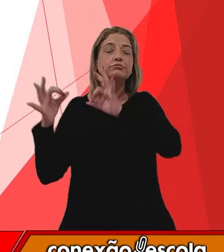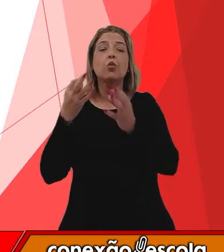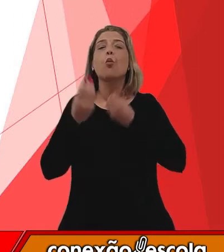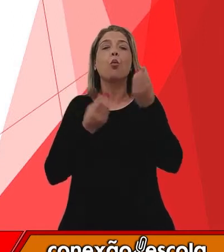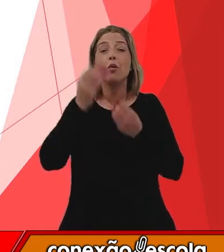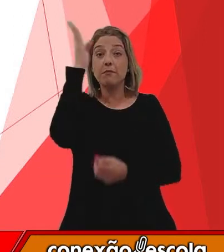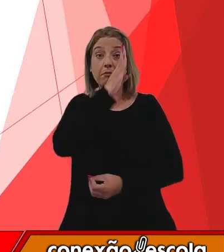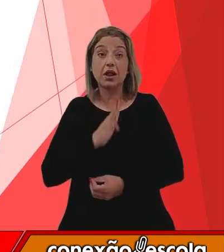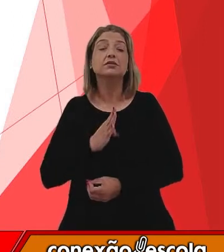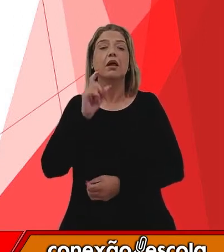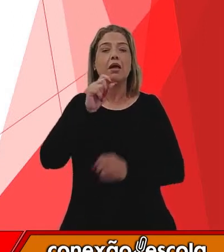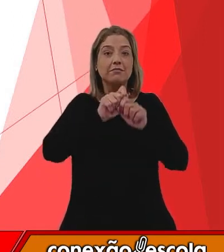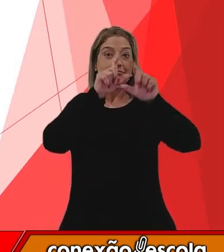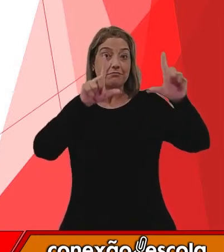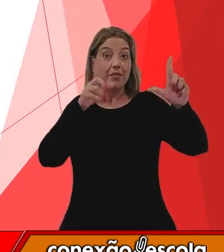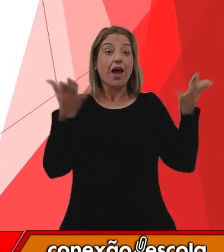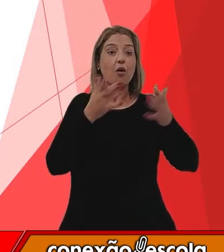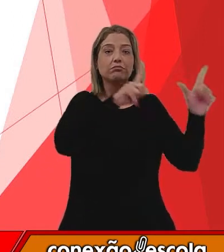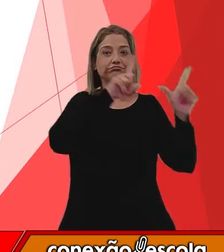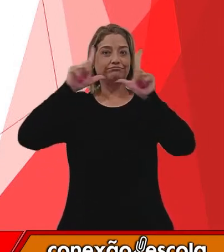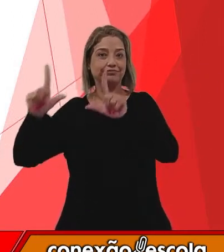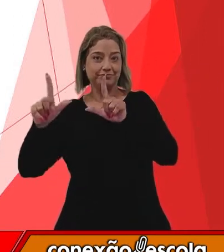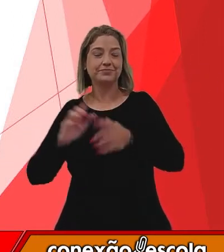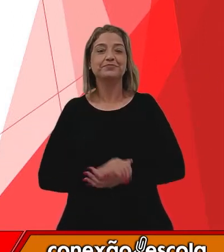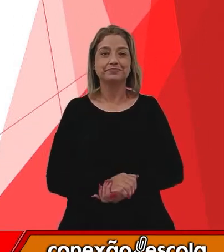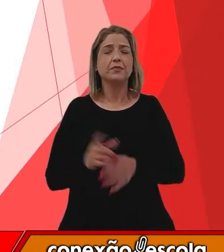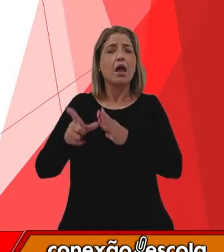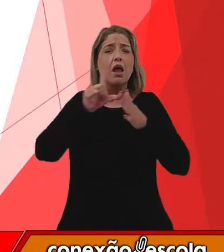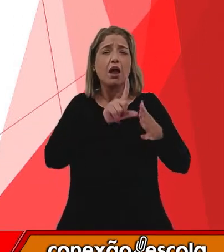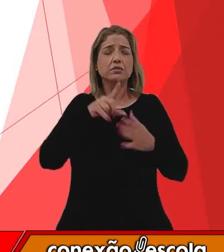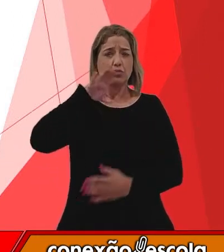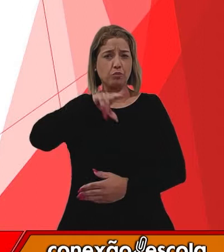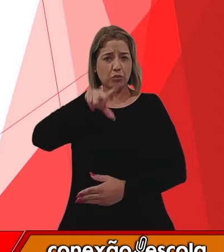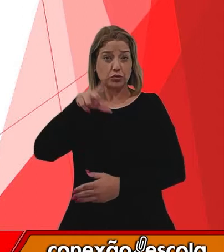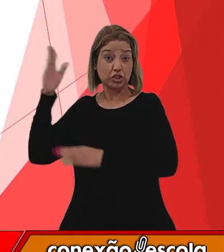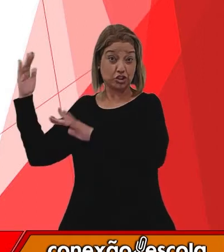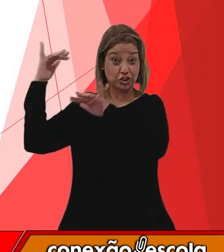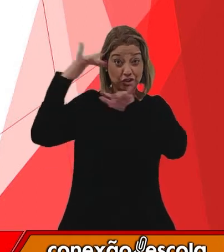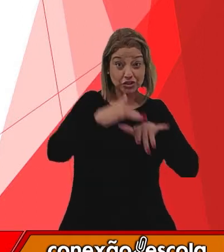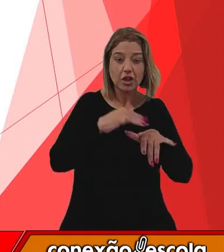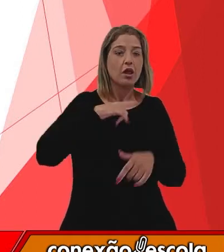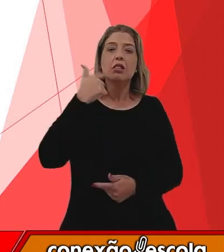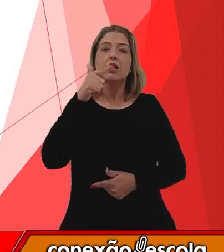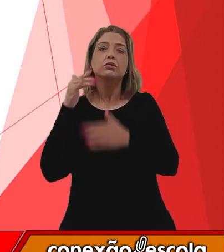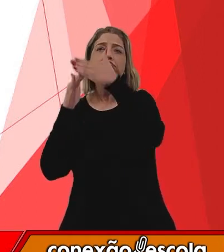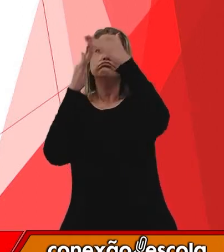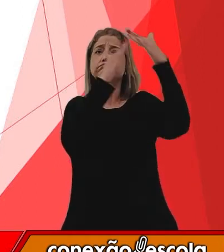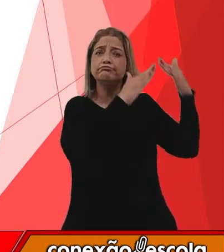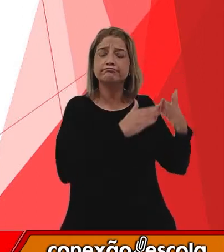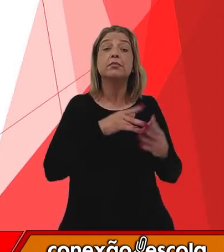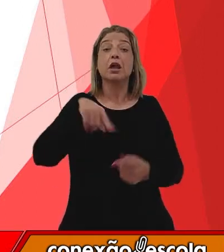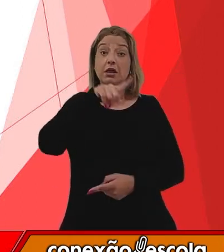Brasil passou da primeira imagem para a segunda. Antes da chegada dos portugueses, não existiam fronteiras e a população